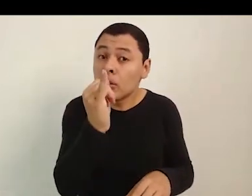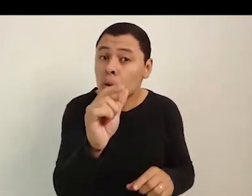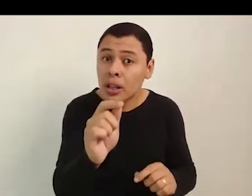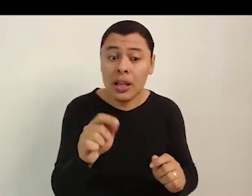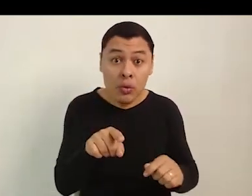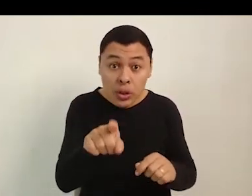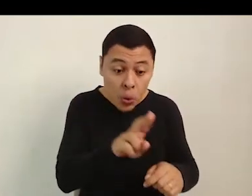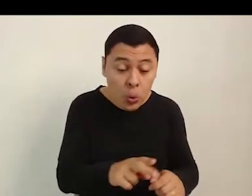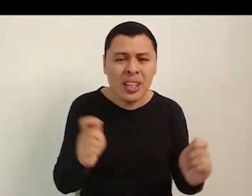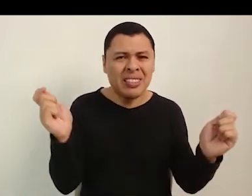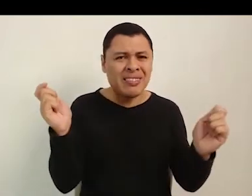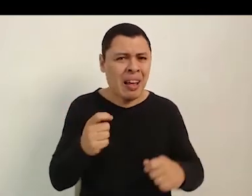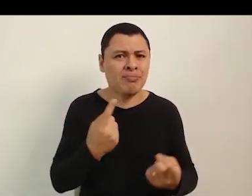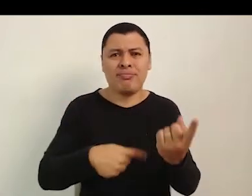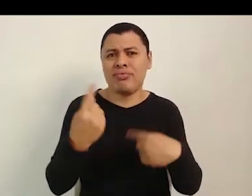possível.